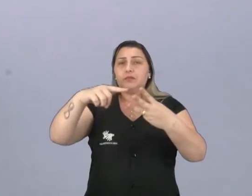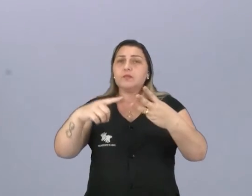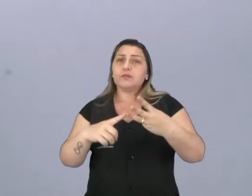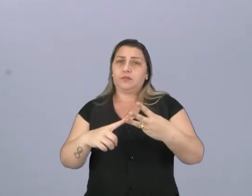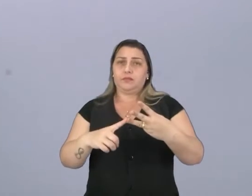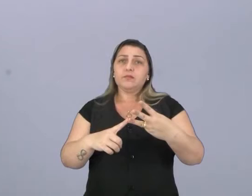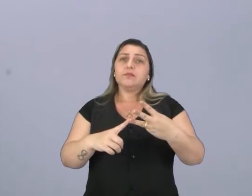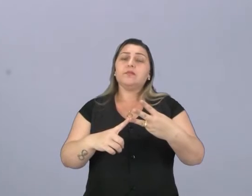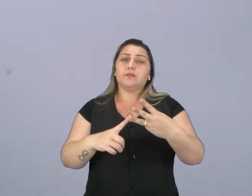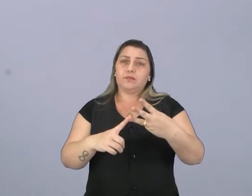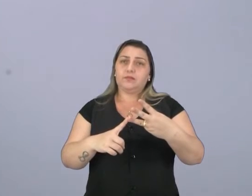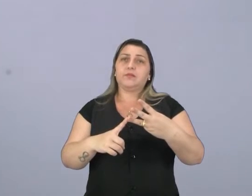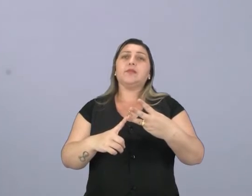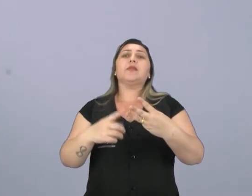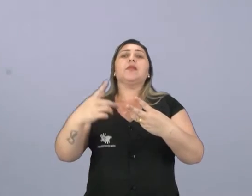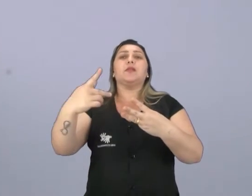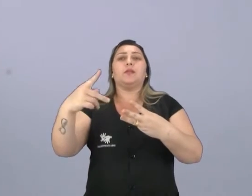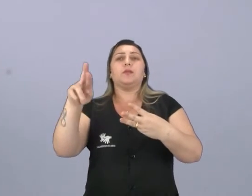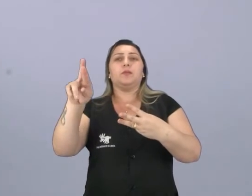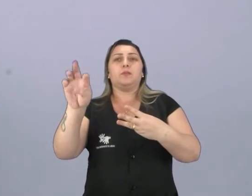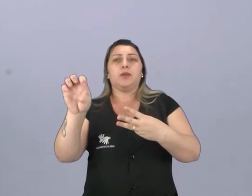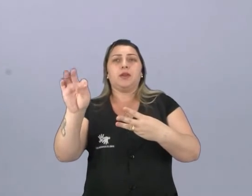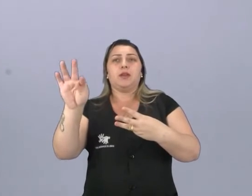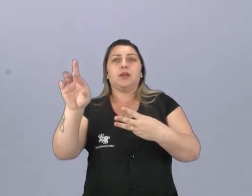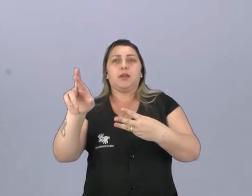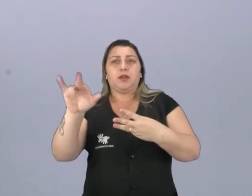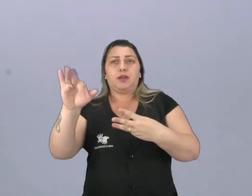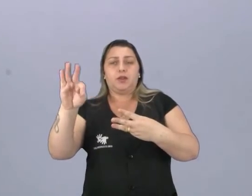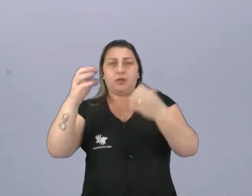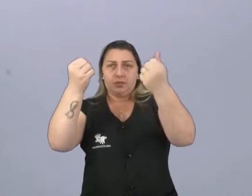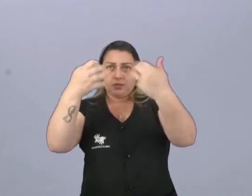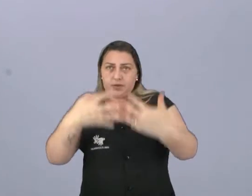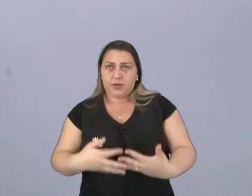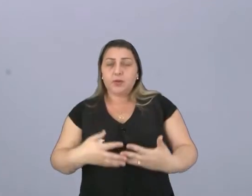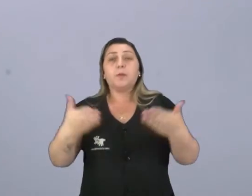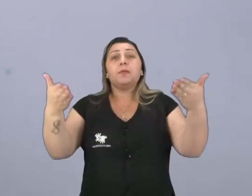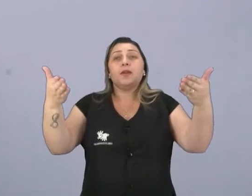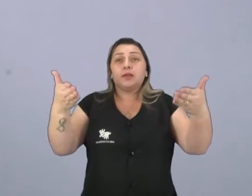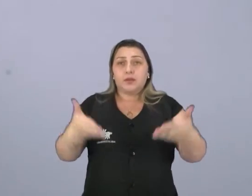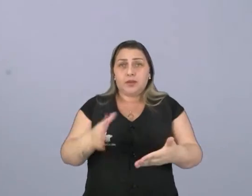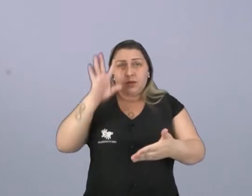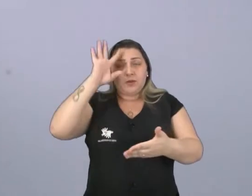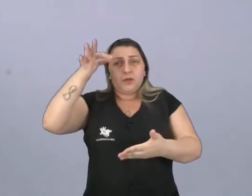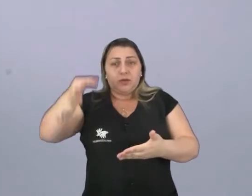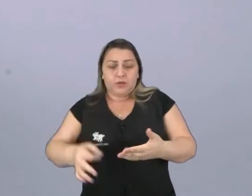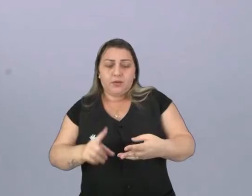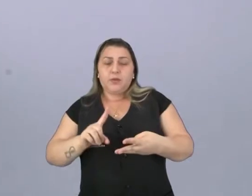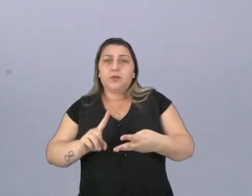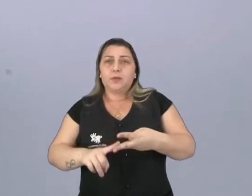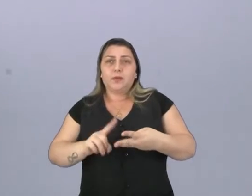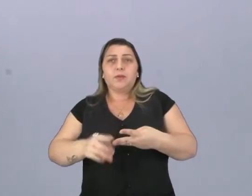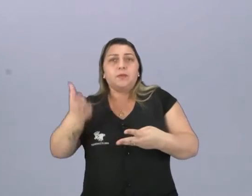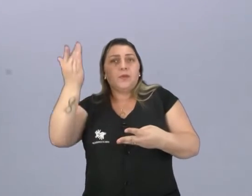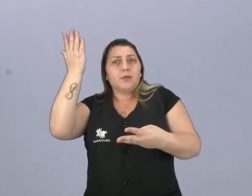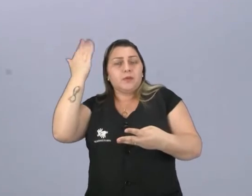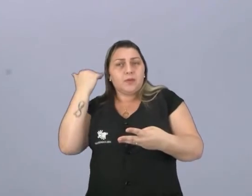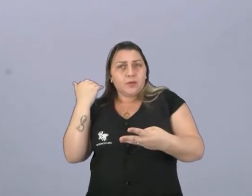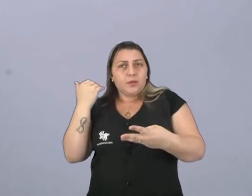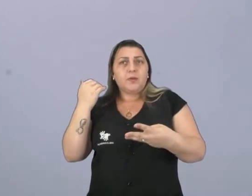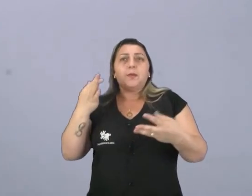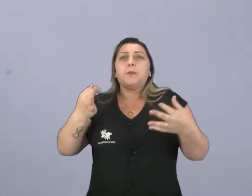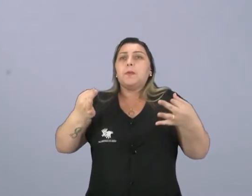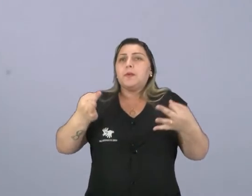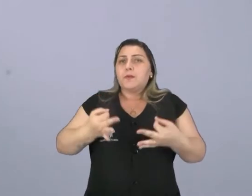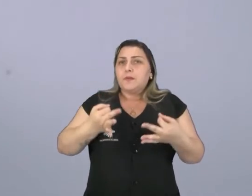tempos verbais do pretérito explicados, né? Falamos sobre o presente do indicativo, pretérito perfeito,